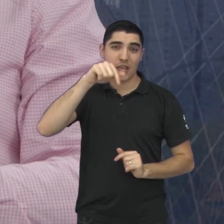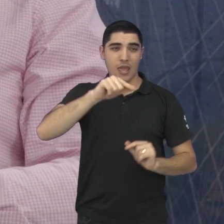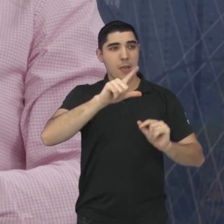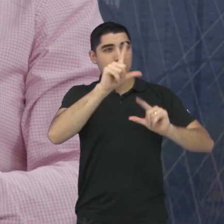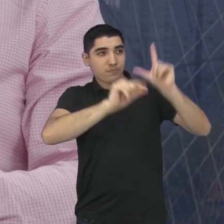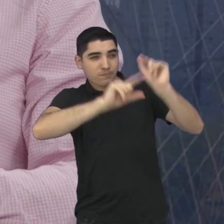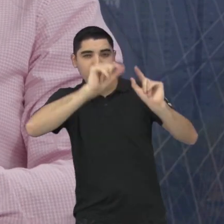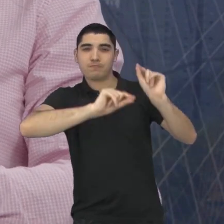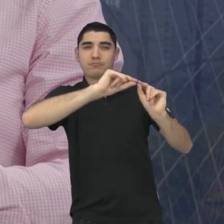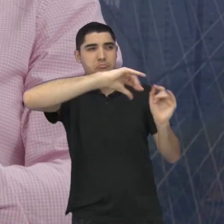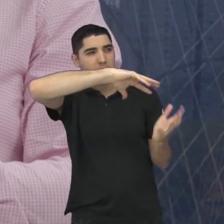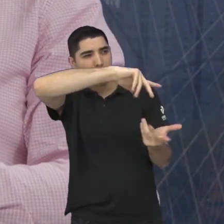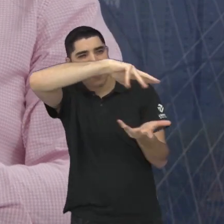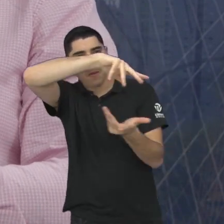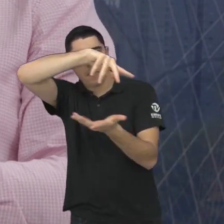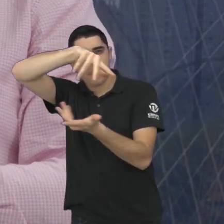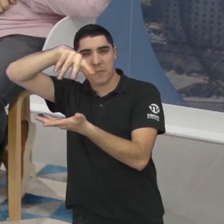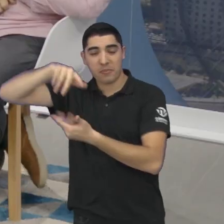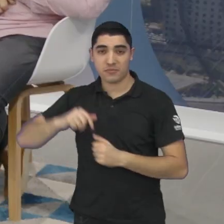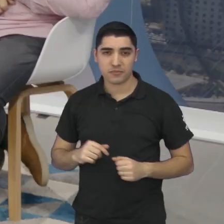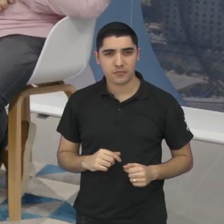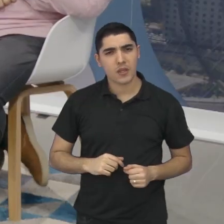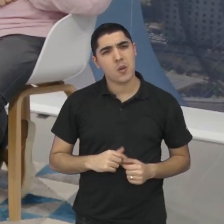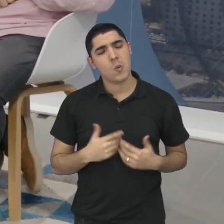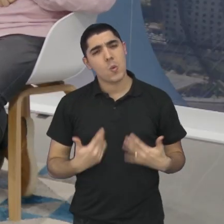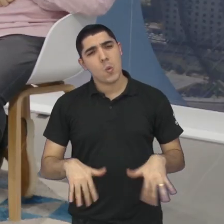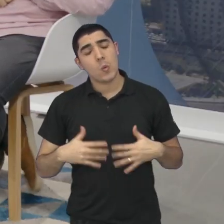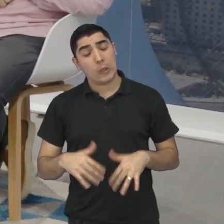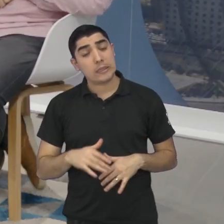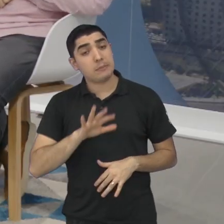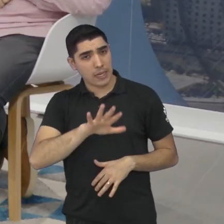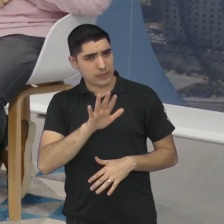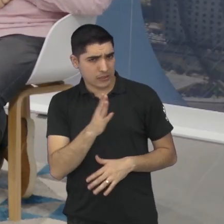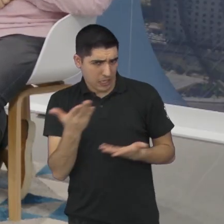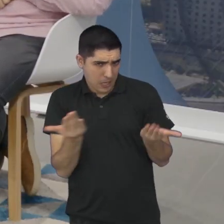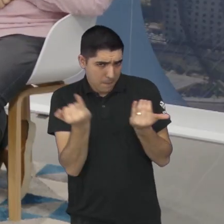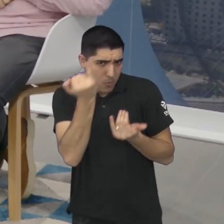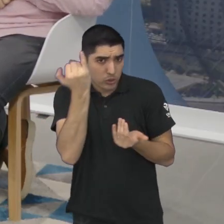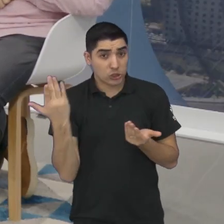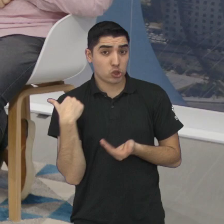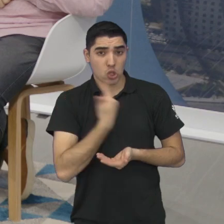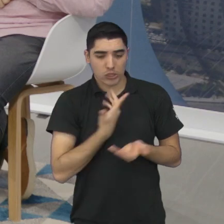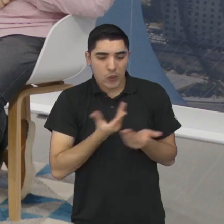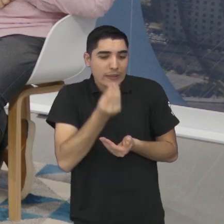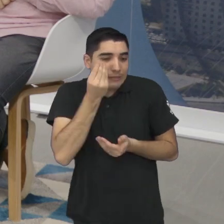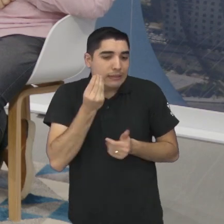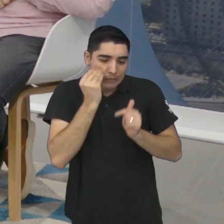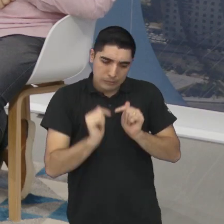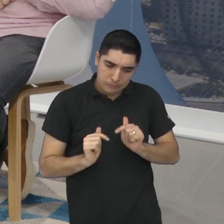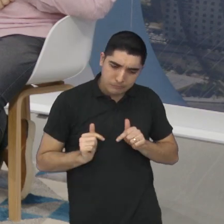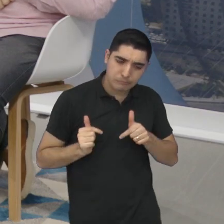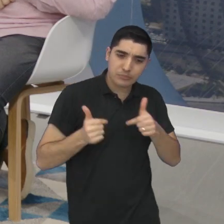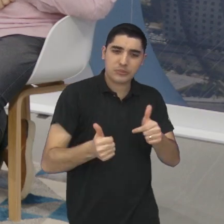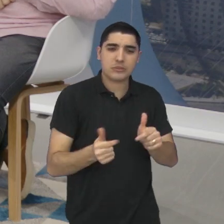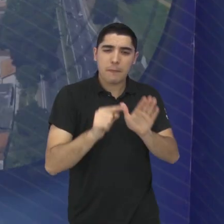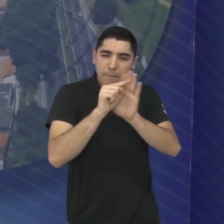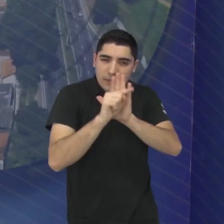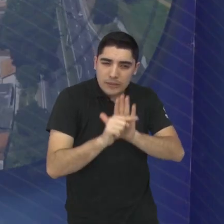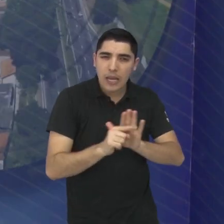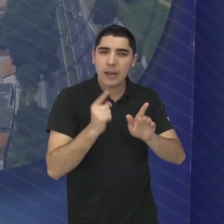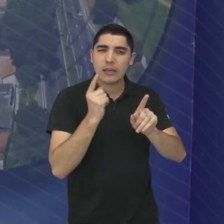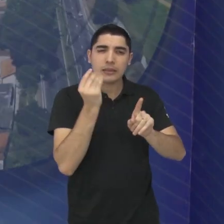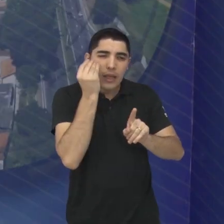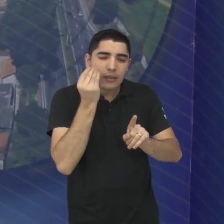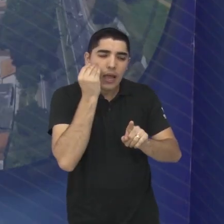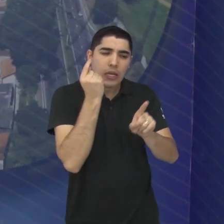natural da evolução estelar. Então, vale a pena esses esforços, que é o que a gente estava falando no começo, essa busca pelo desconhecido,